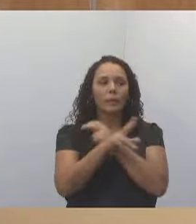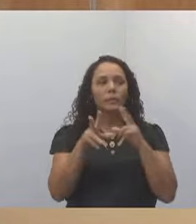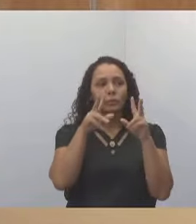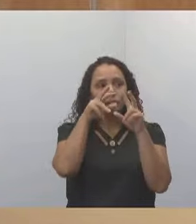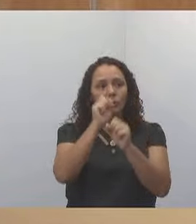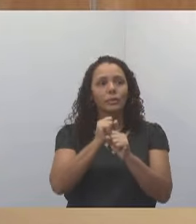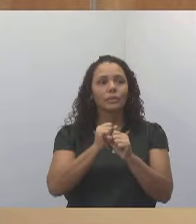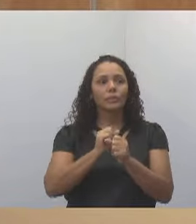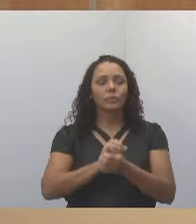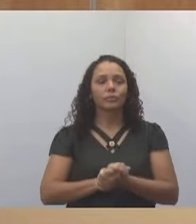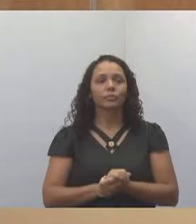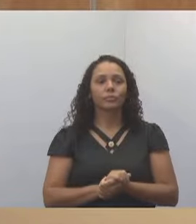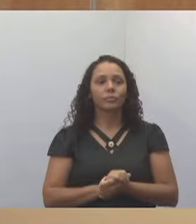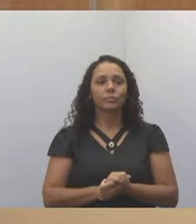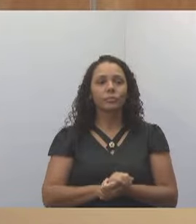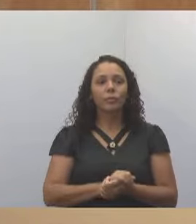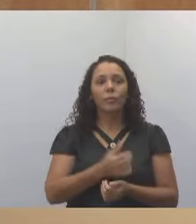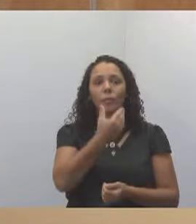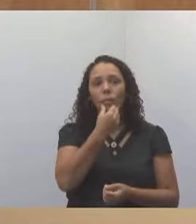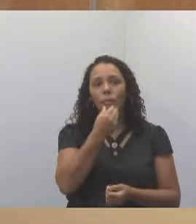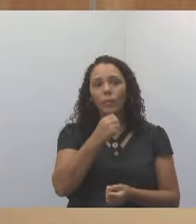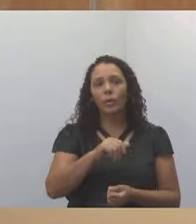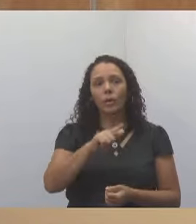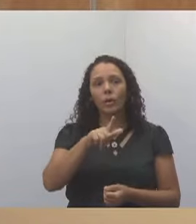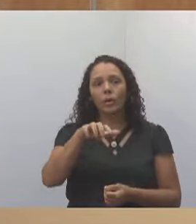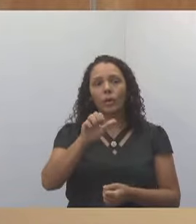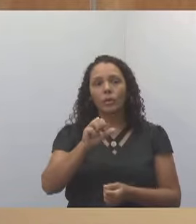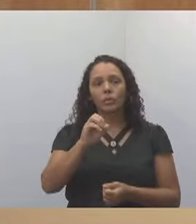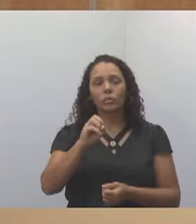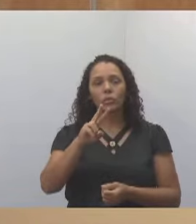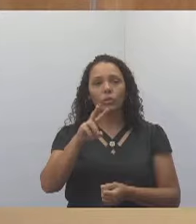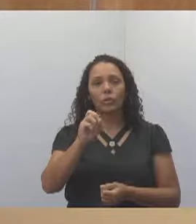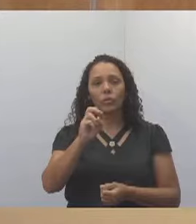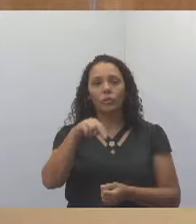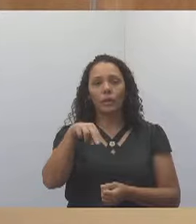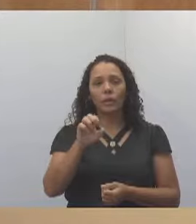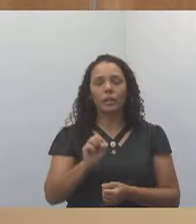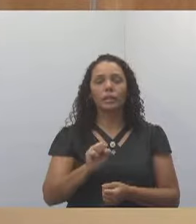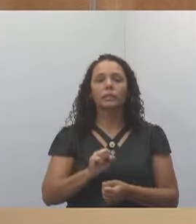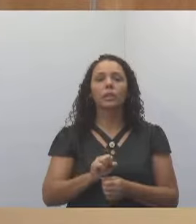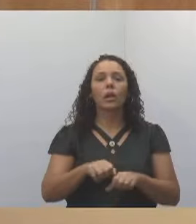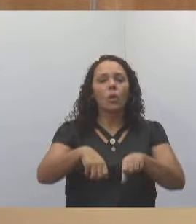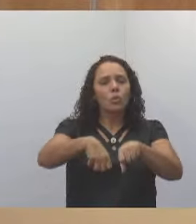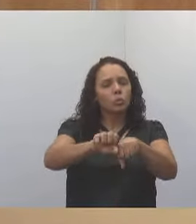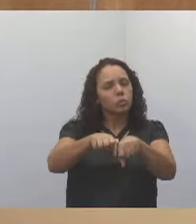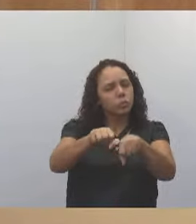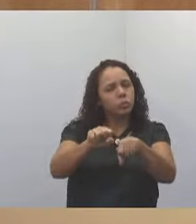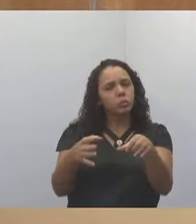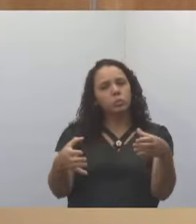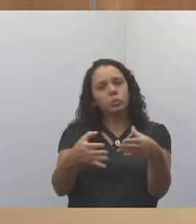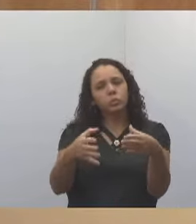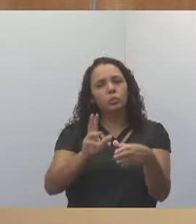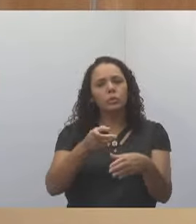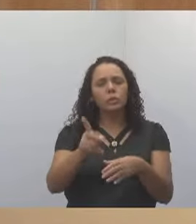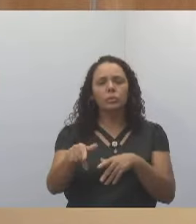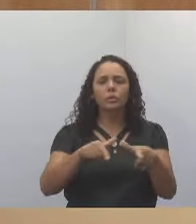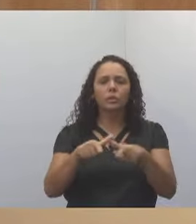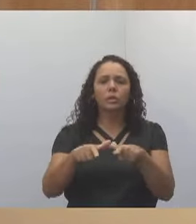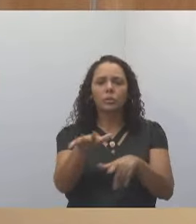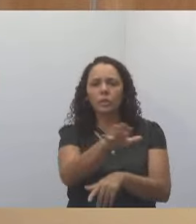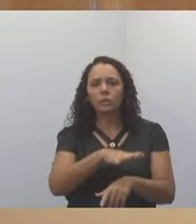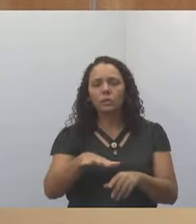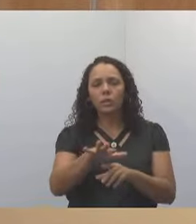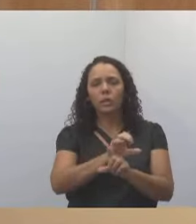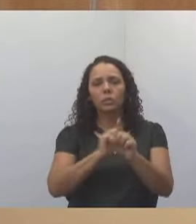um grande abraço para o Giovanni, que é dos Motoclube, um cara que está sempre ali atuando na área social, na área